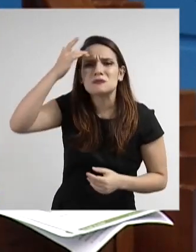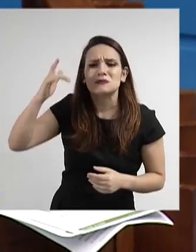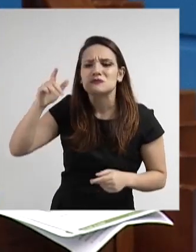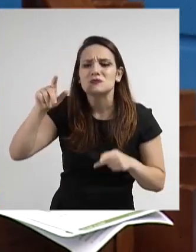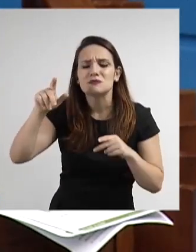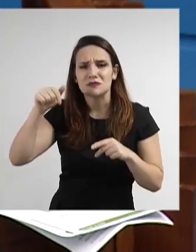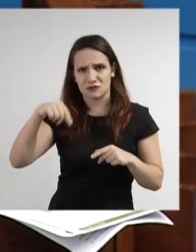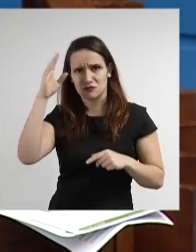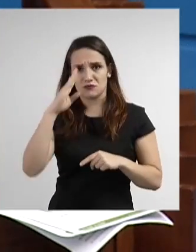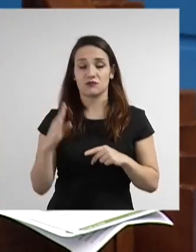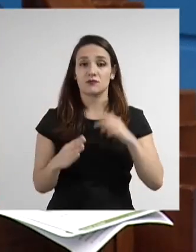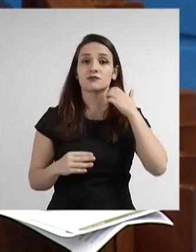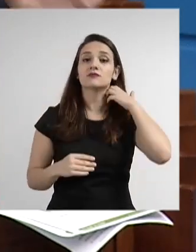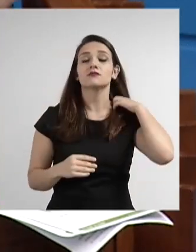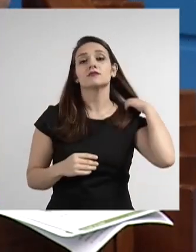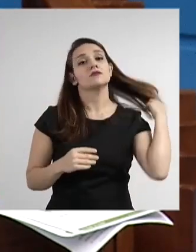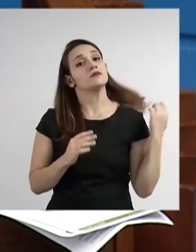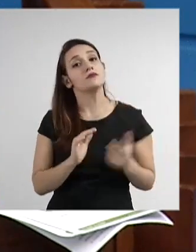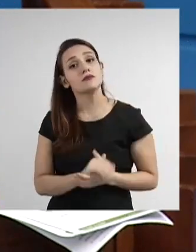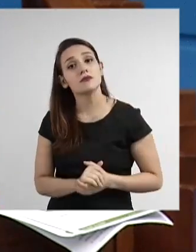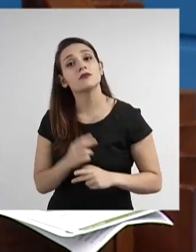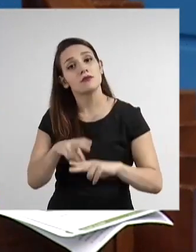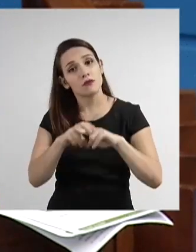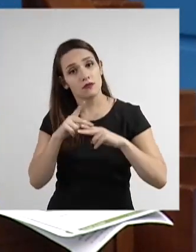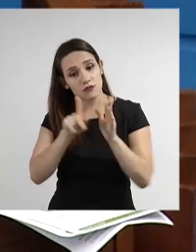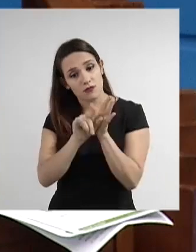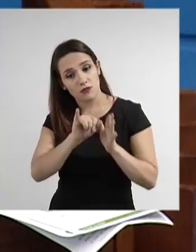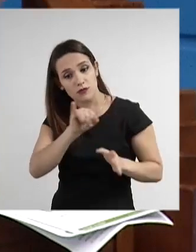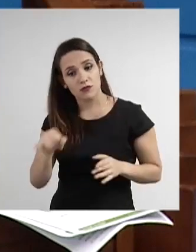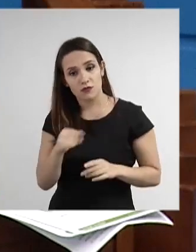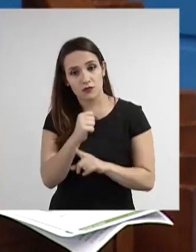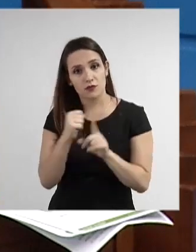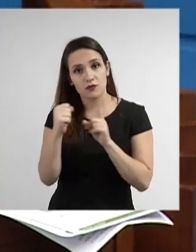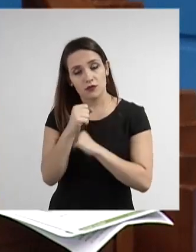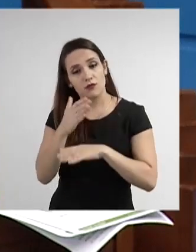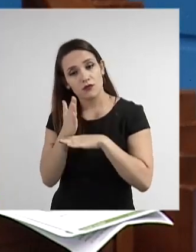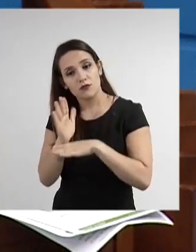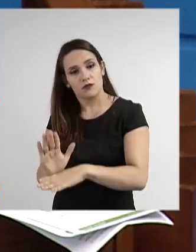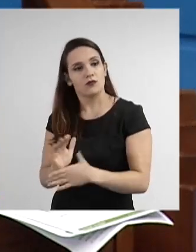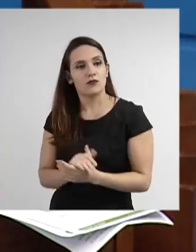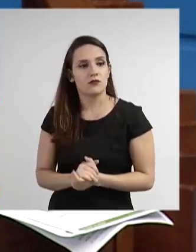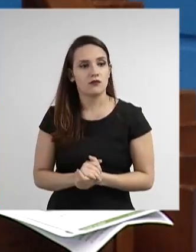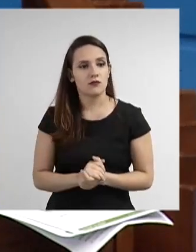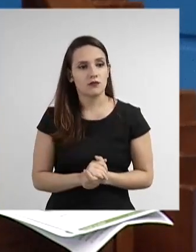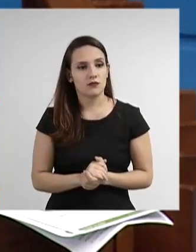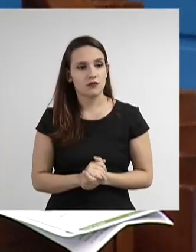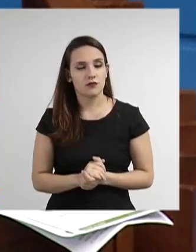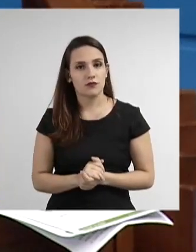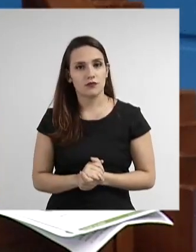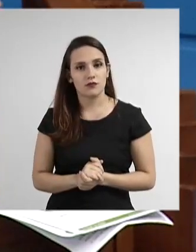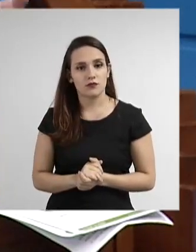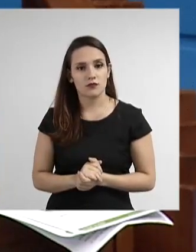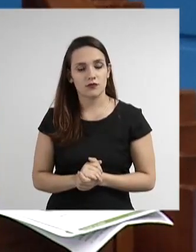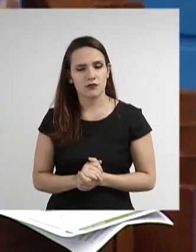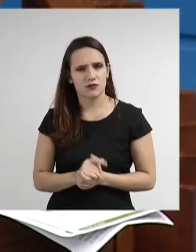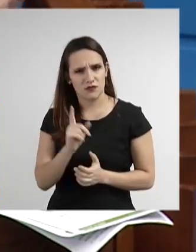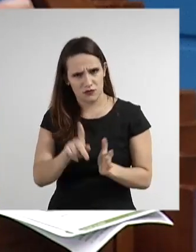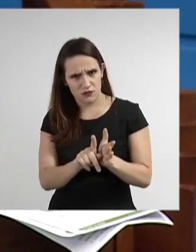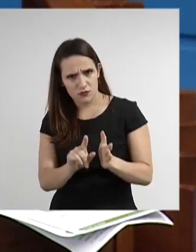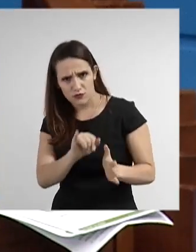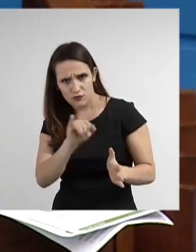brasileiras. Então, um programa social de transferência de renda, ele é um programa que, na